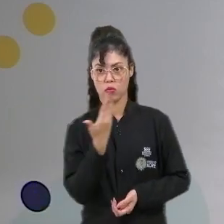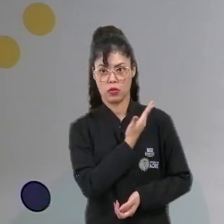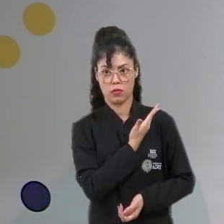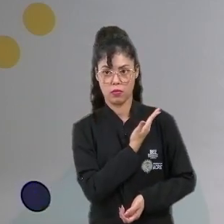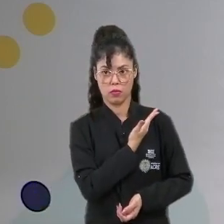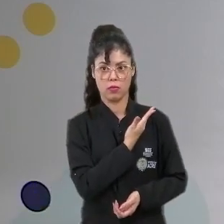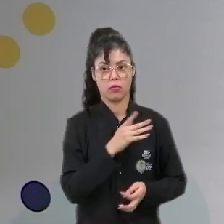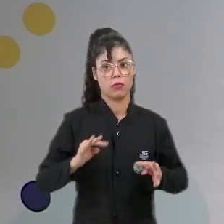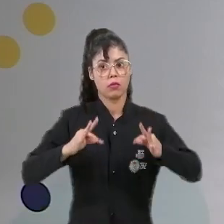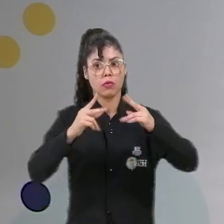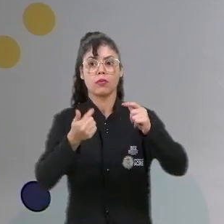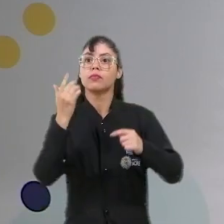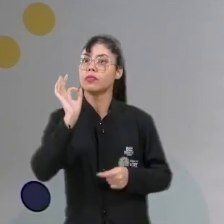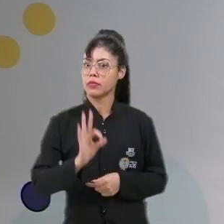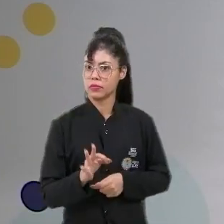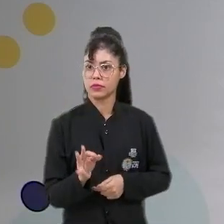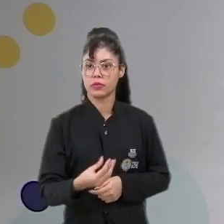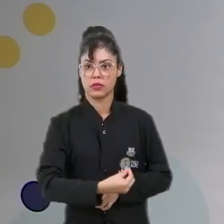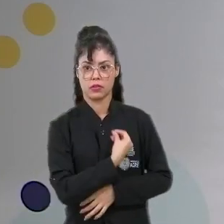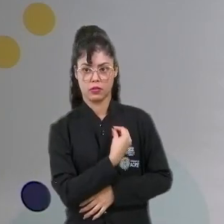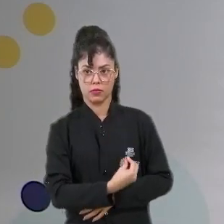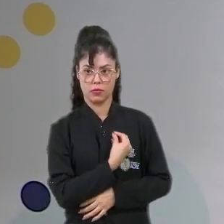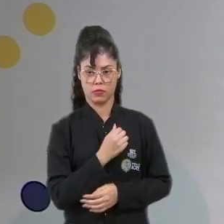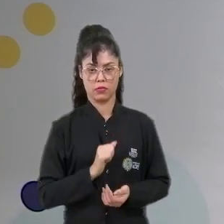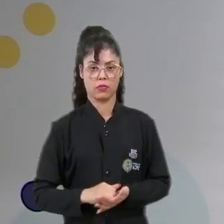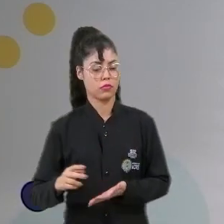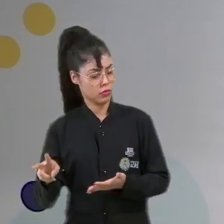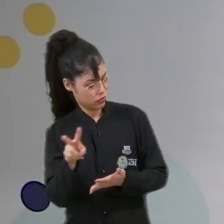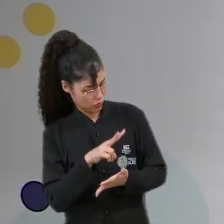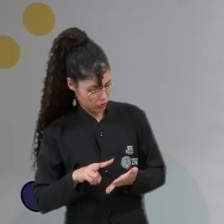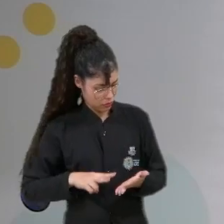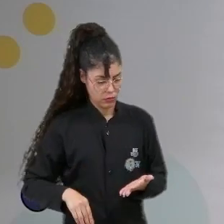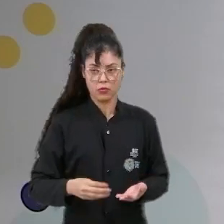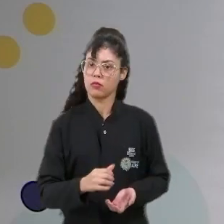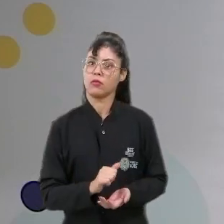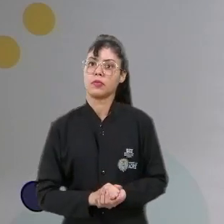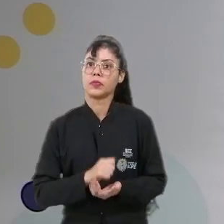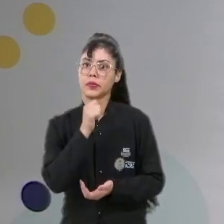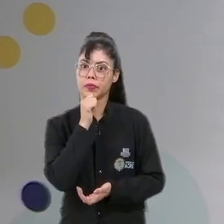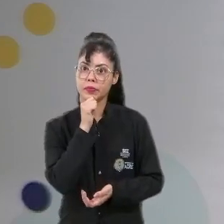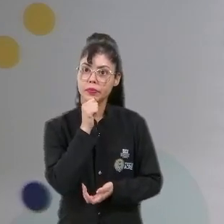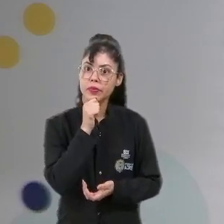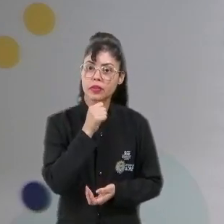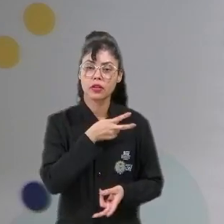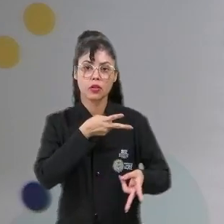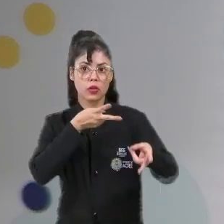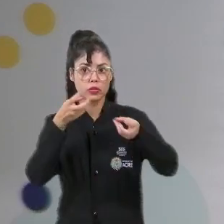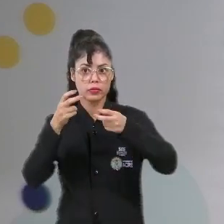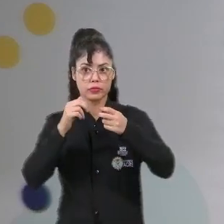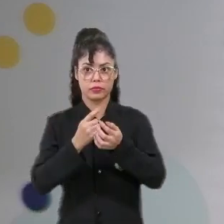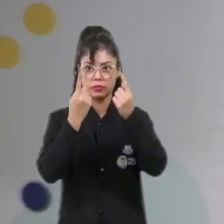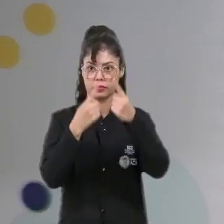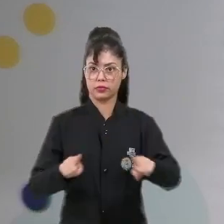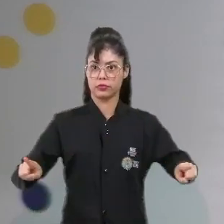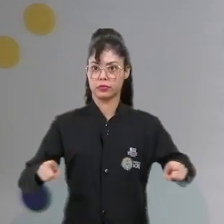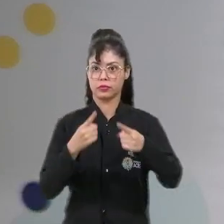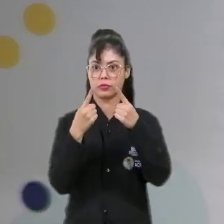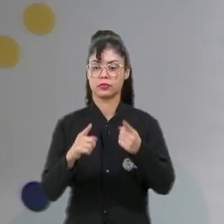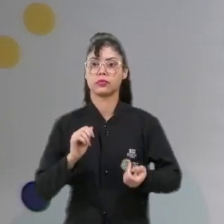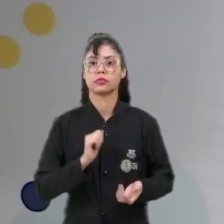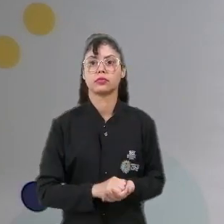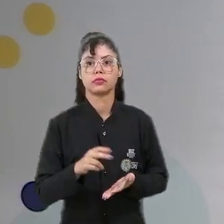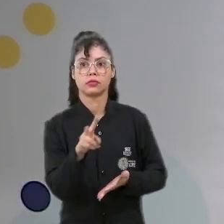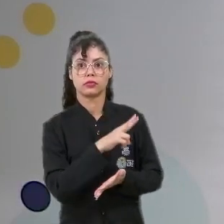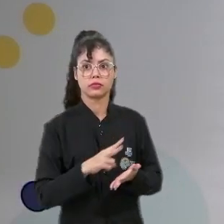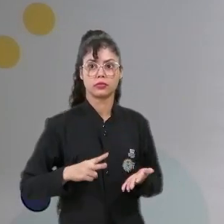colega. Todos vocês com certeza já vivenciaram. Leram um livro, uma obra, ouviram uma música, leram um